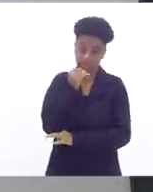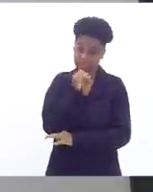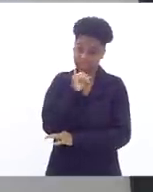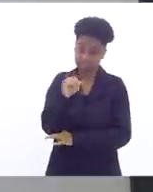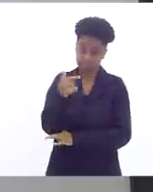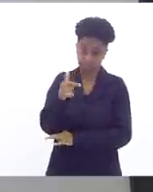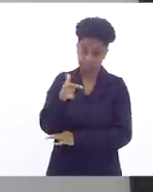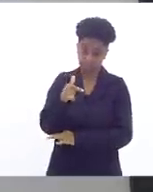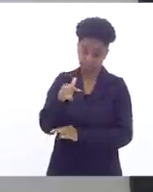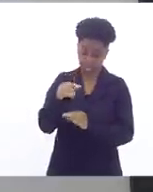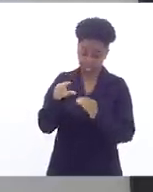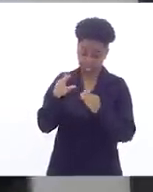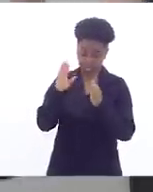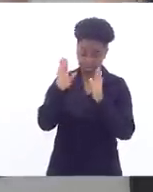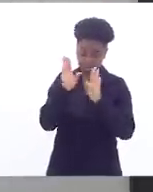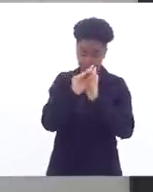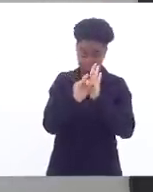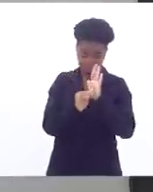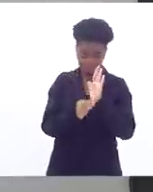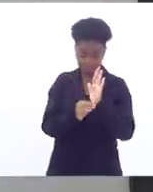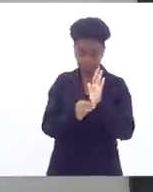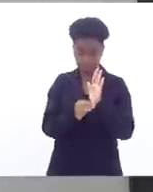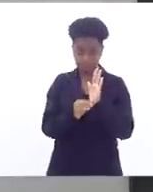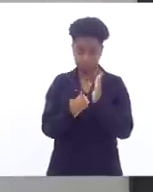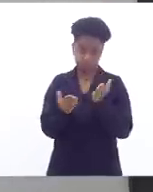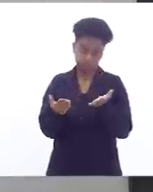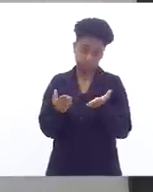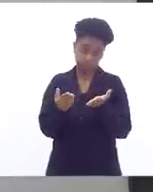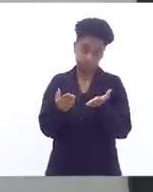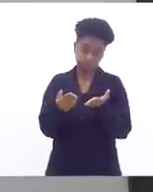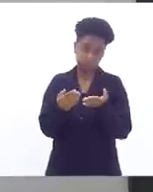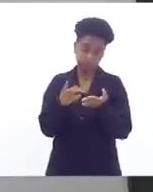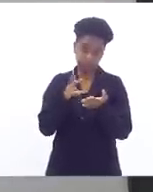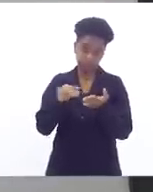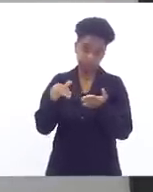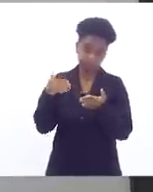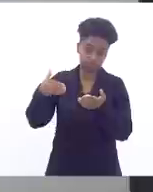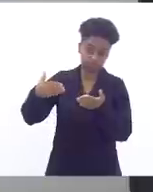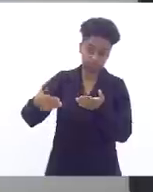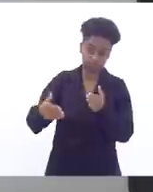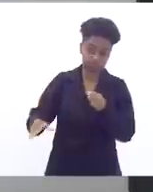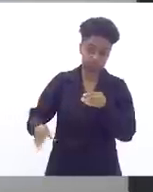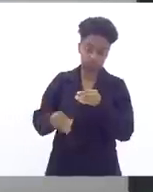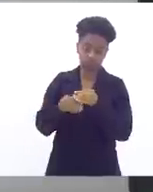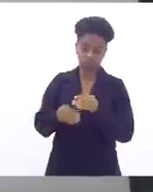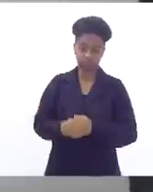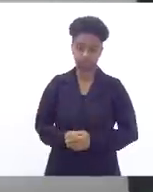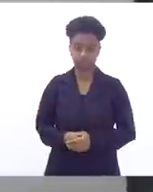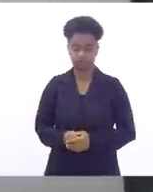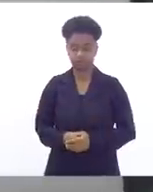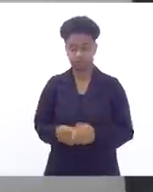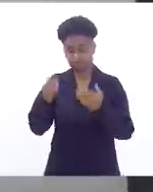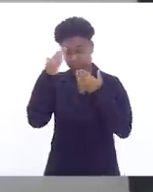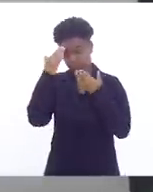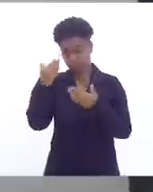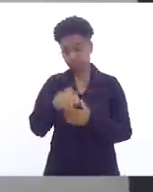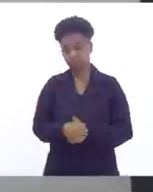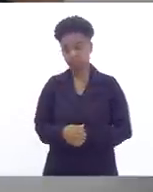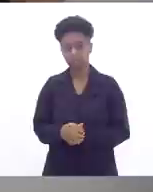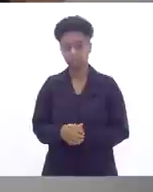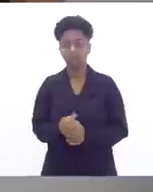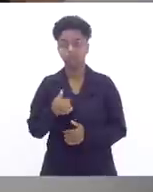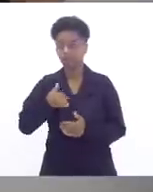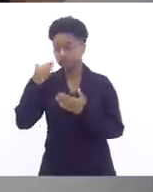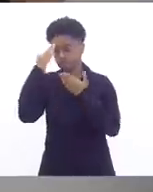aqui contido se complementará posterior Obrigado Deputado agradecendo a Deputado